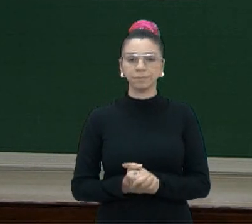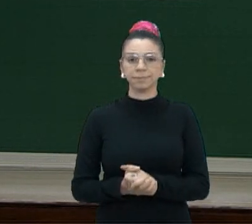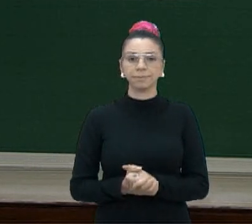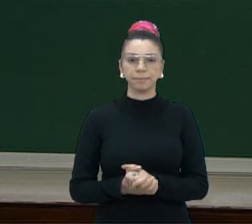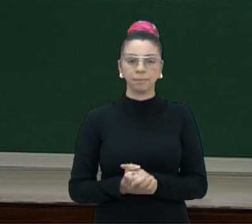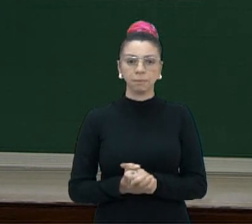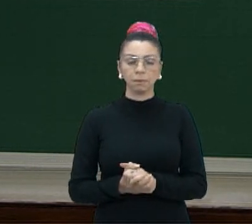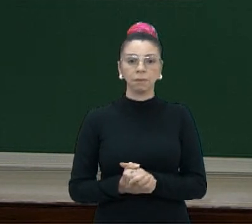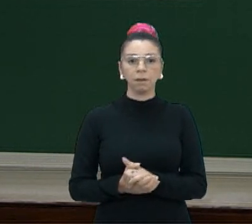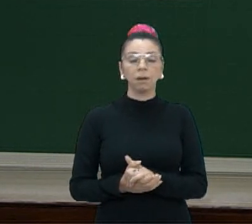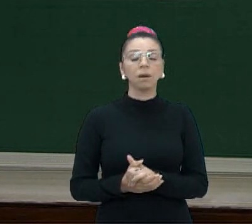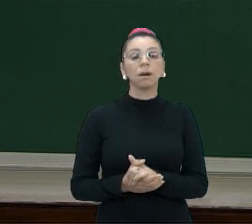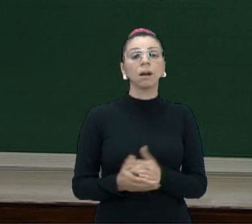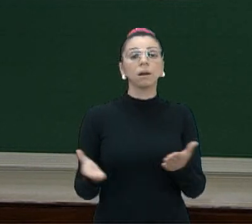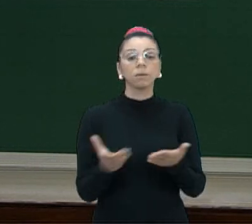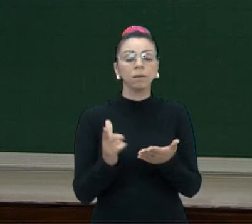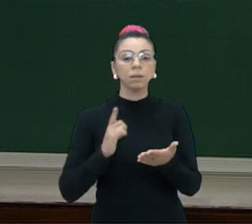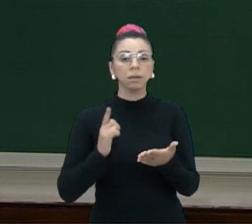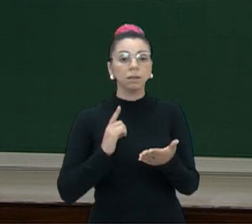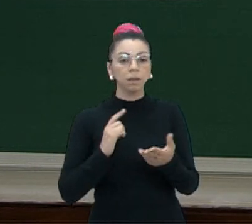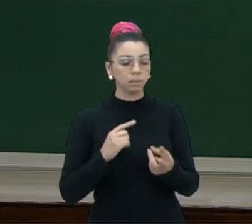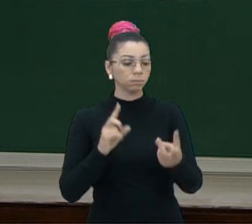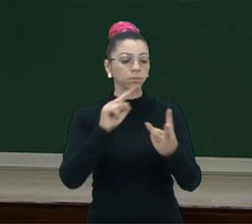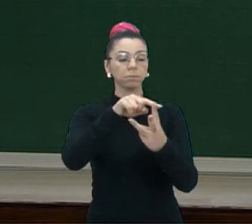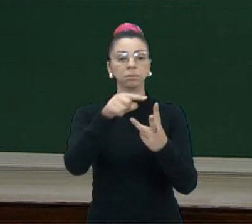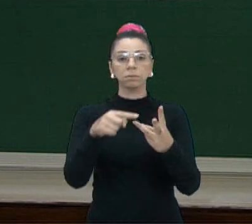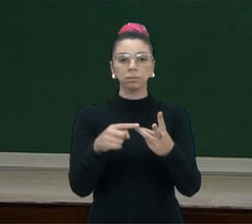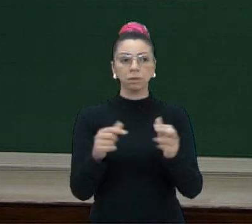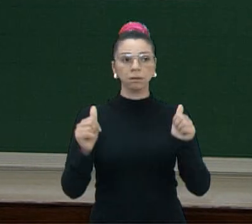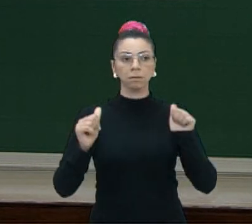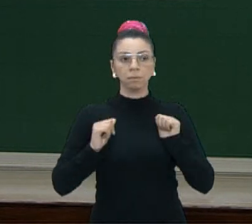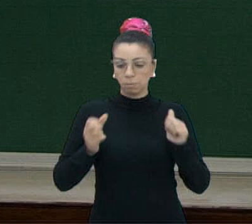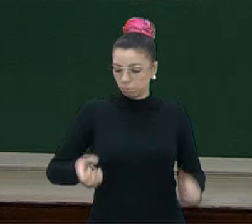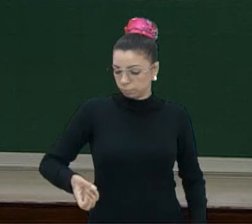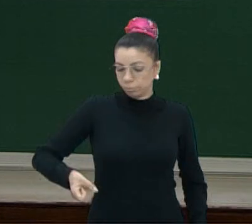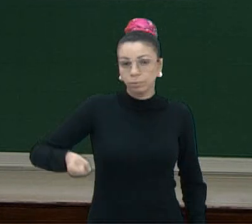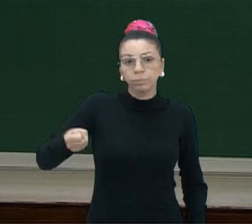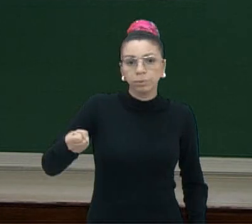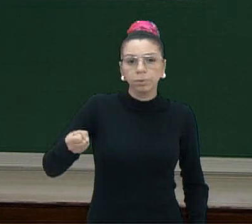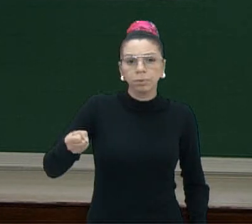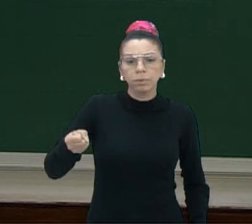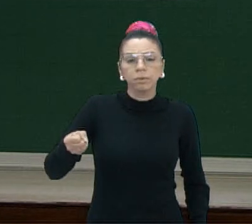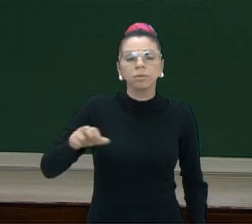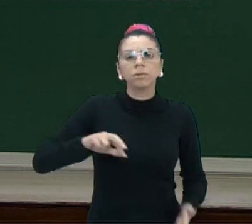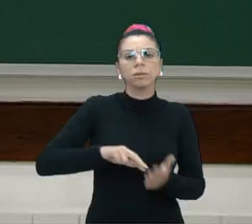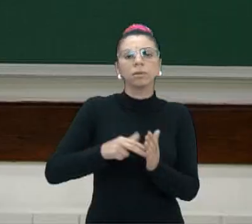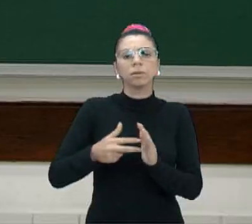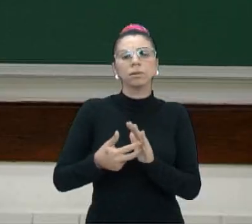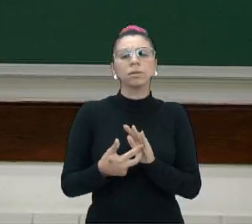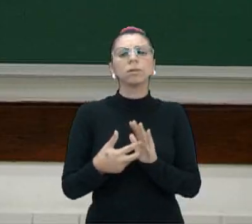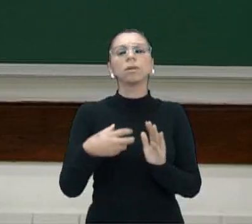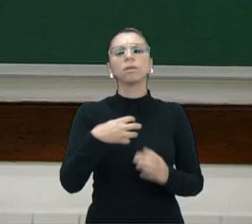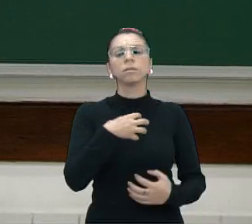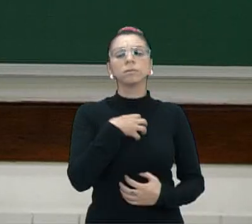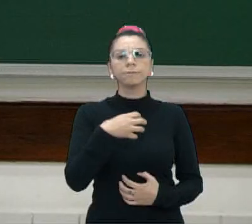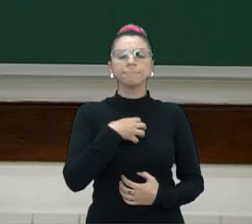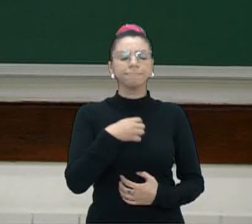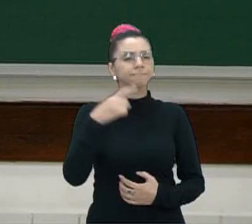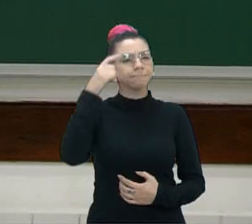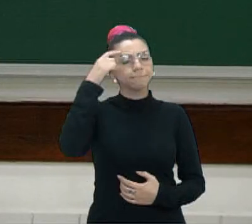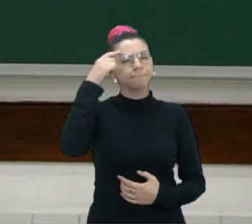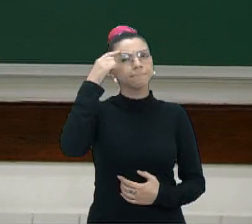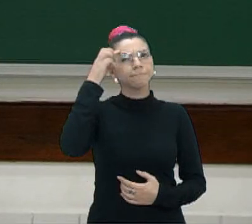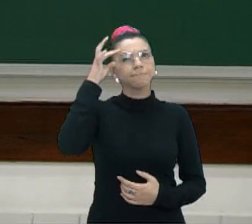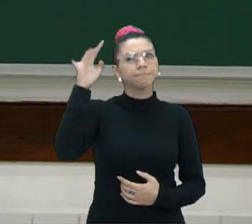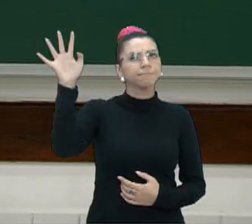essas 3 malas. Que sentido passa isso? Que sentimento passa isso? Que ideia pode